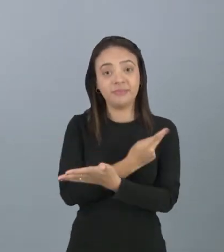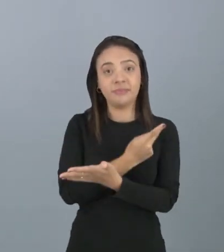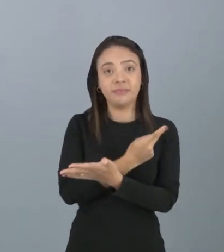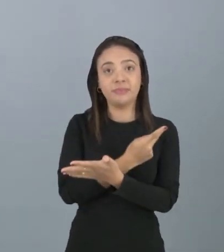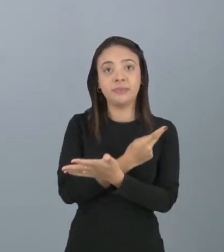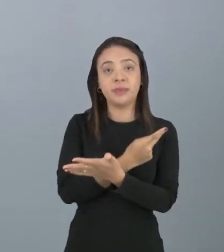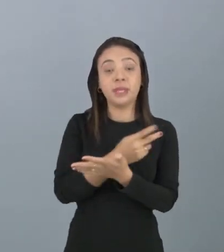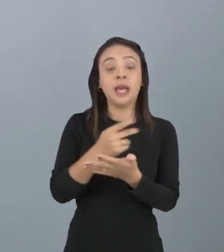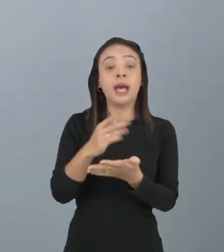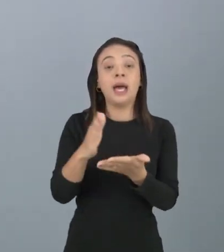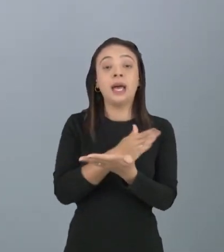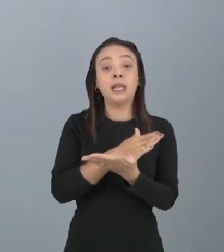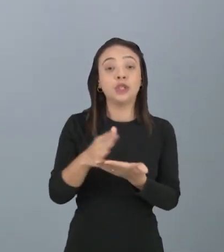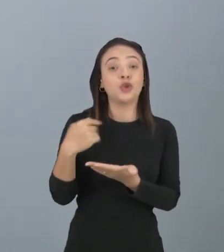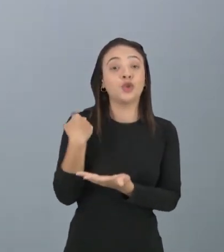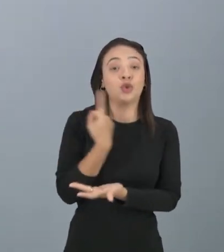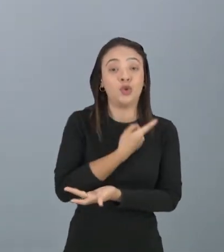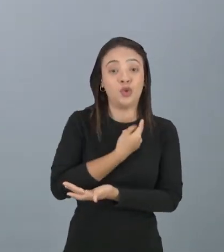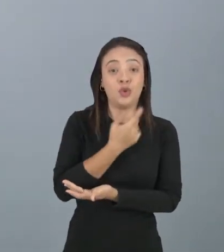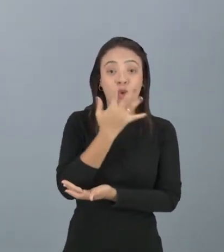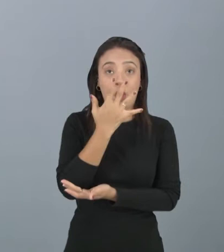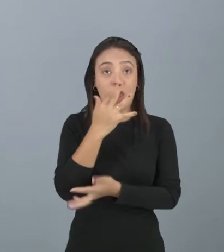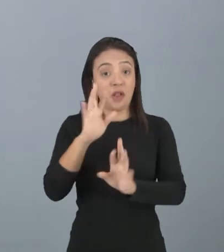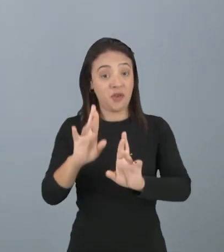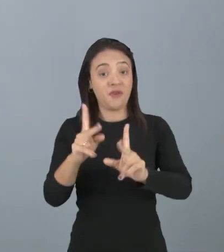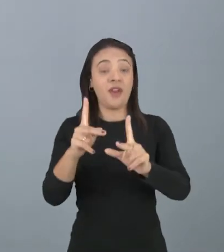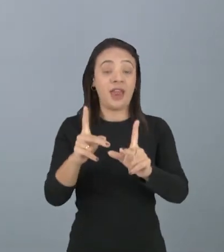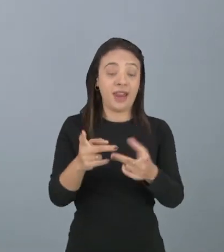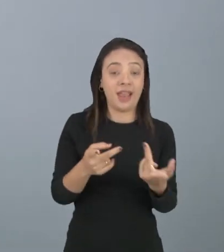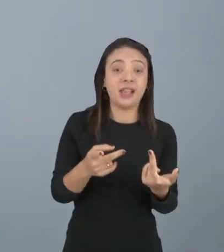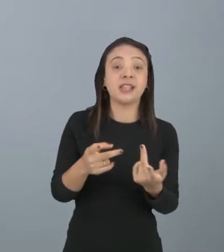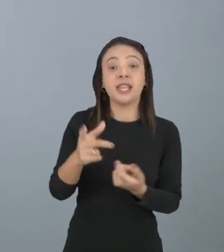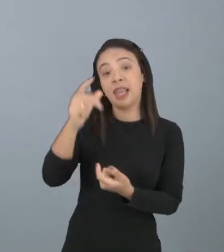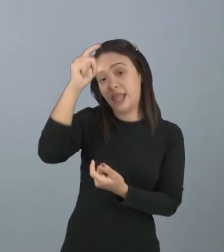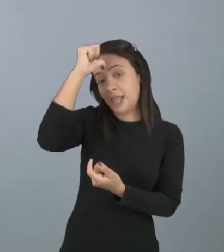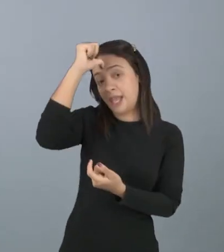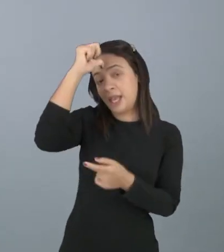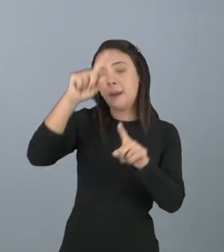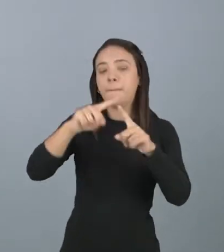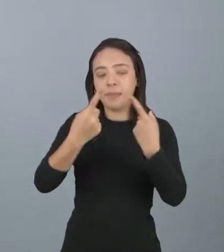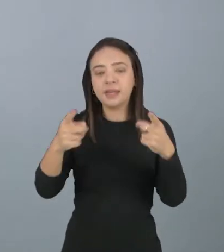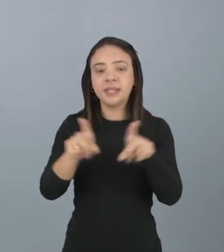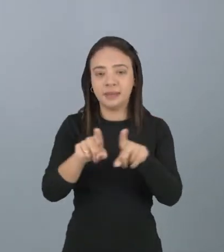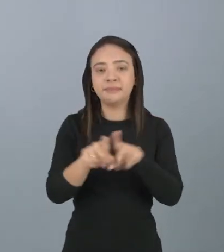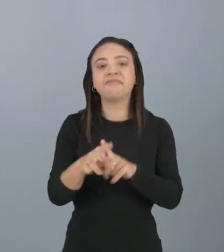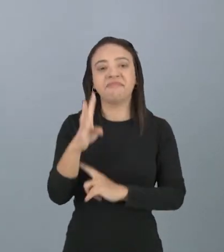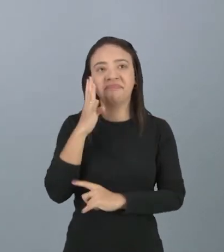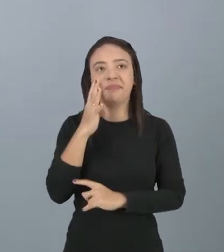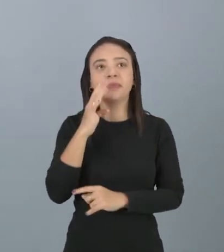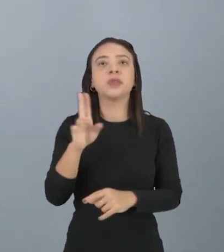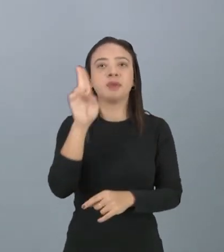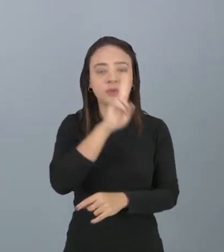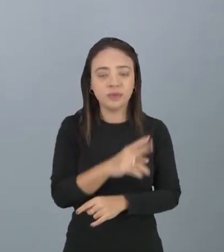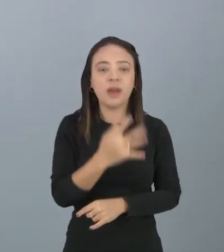cores não sejam assim tão glamourosas como os da Índia, mas é uma festividade bem colorida.